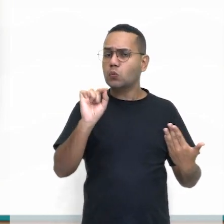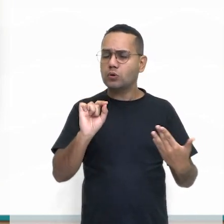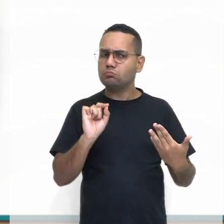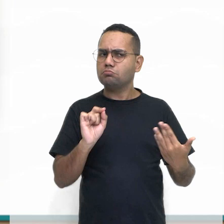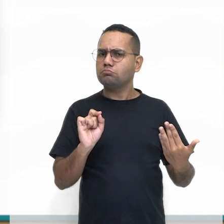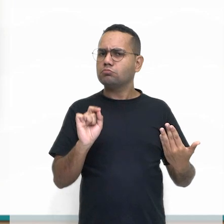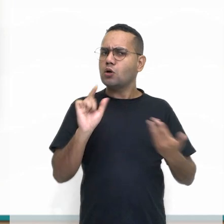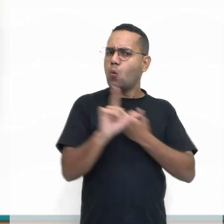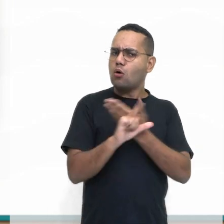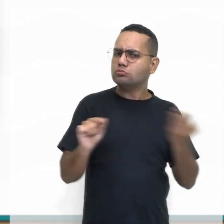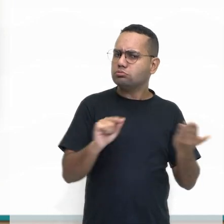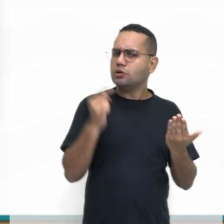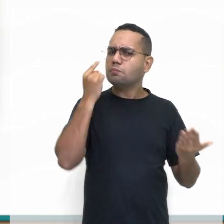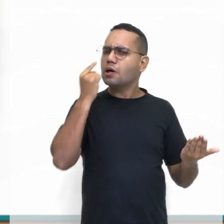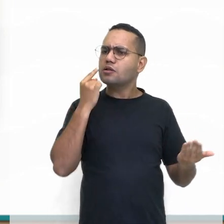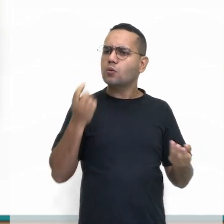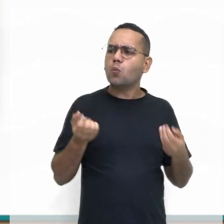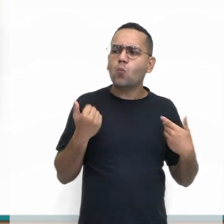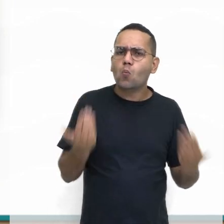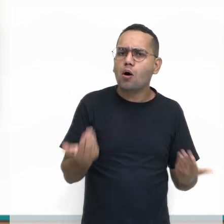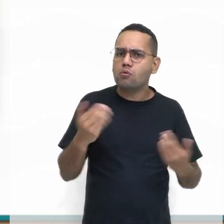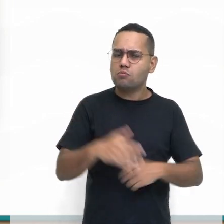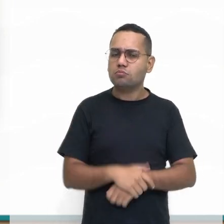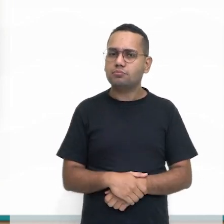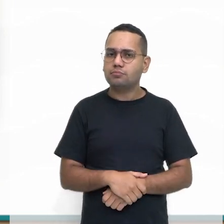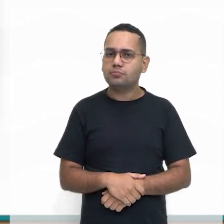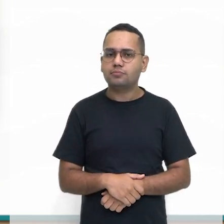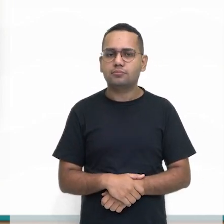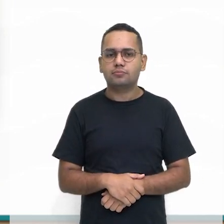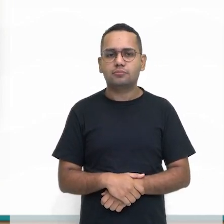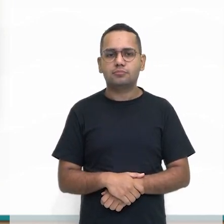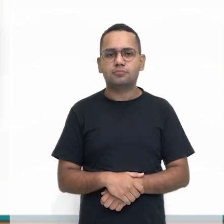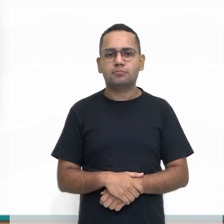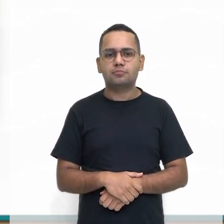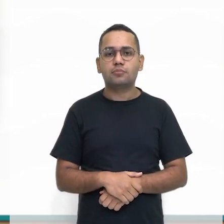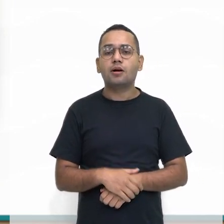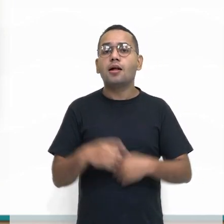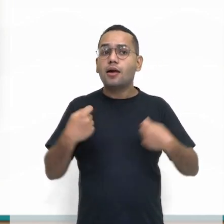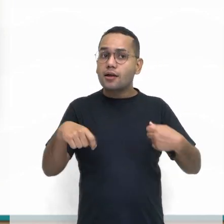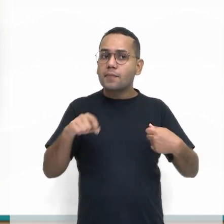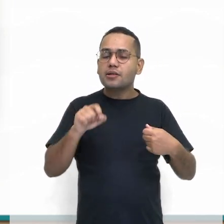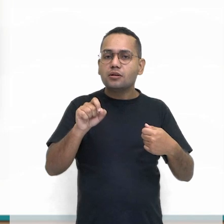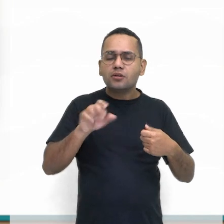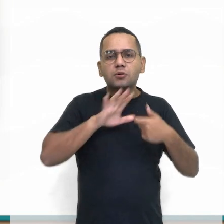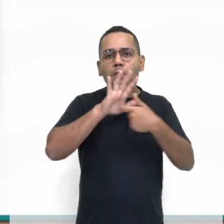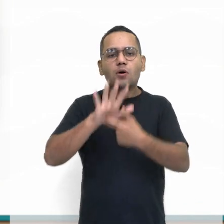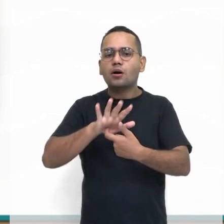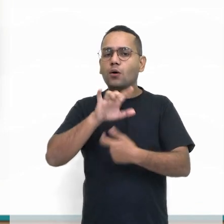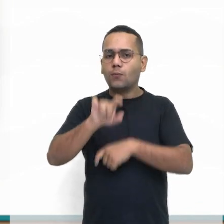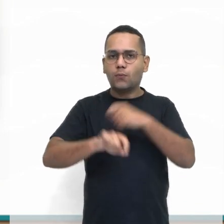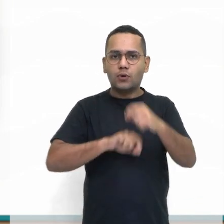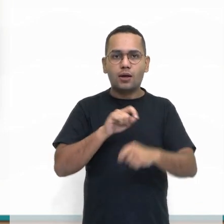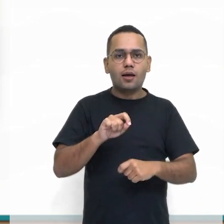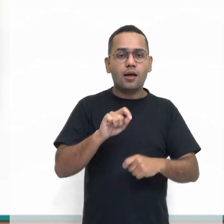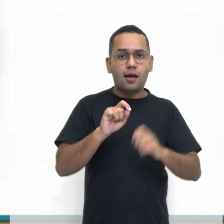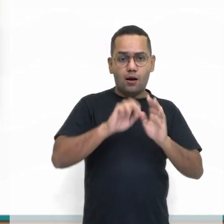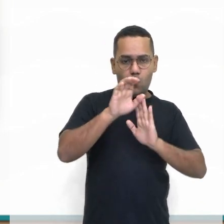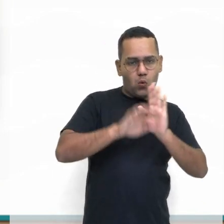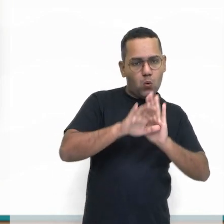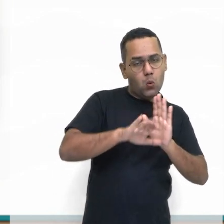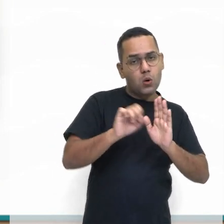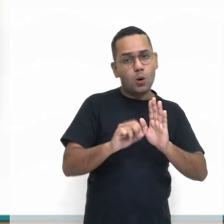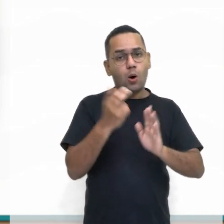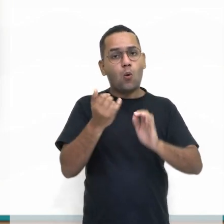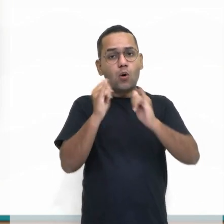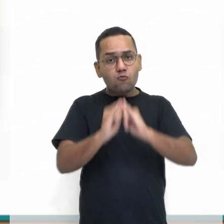pretende? Então, é justamente esse, o conceito ou a mensagem que o artista quer passar quando faz a